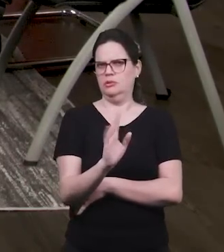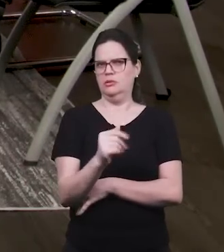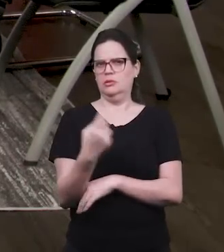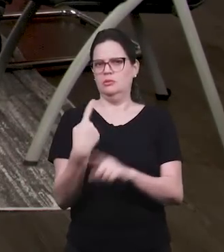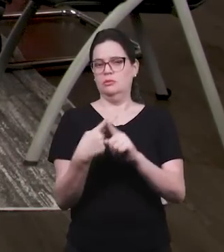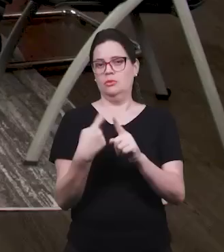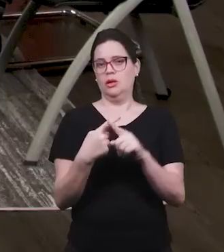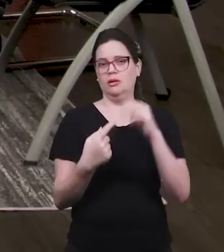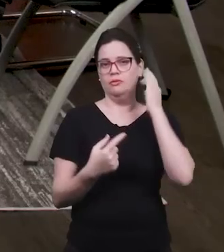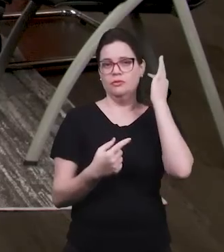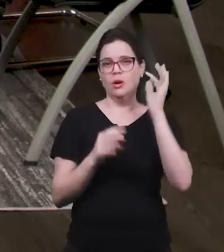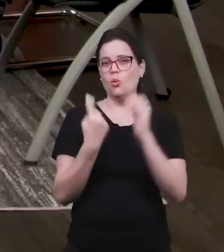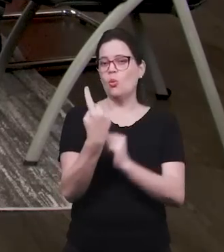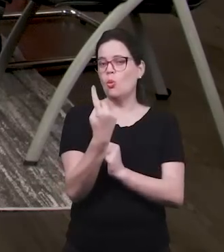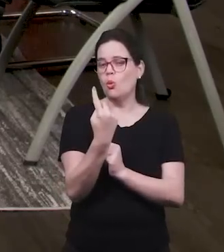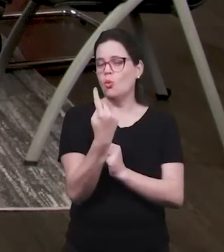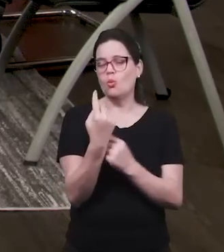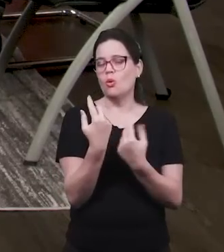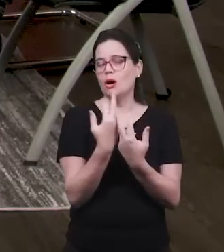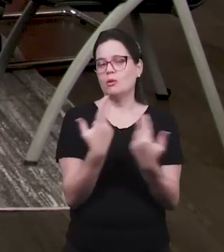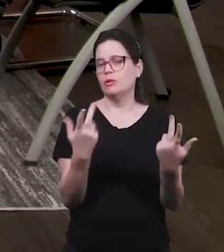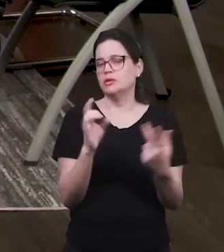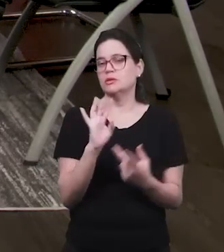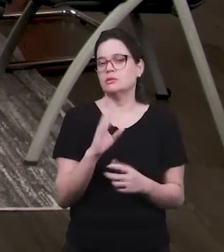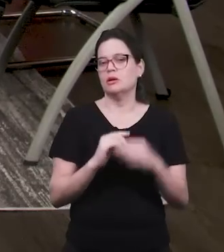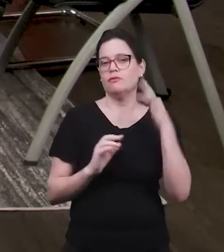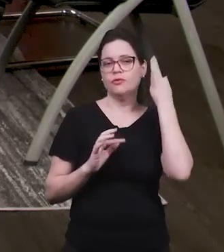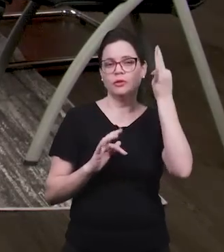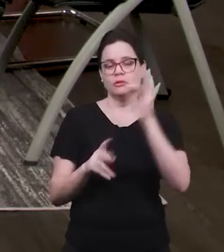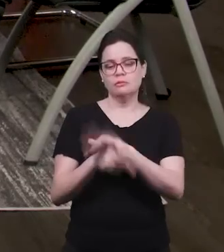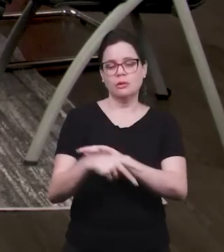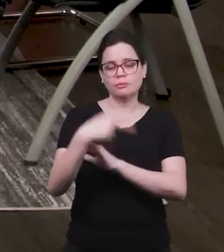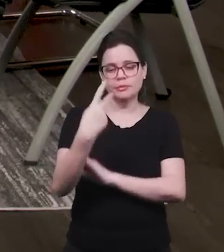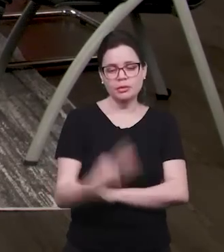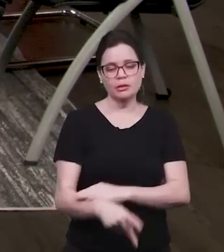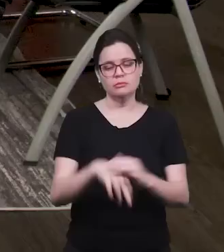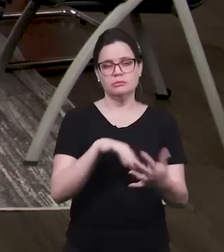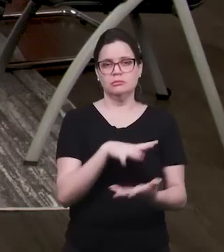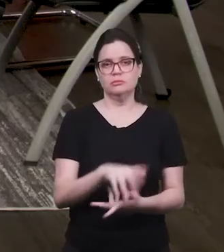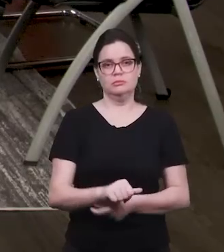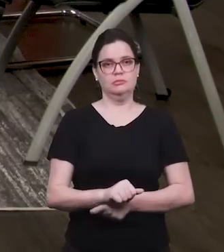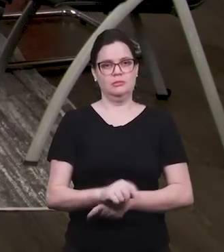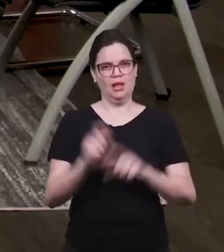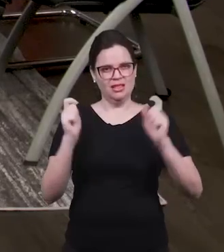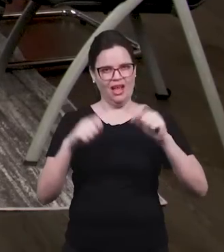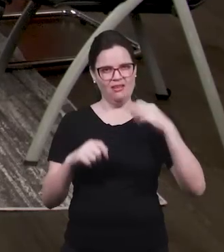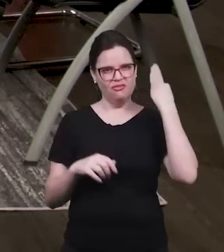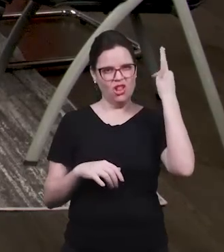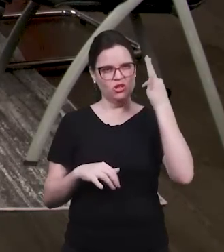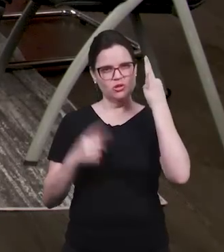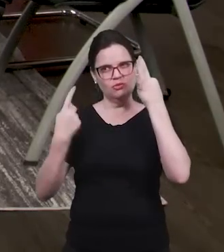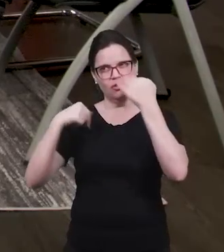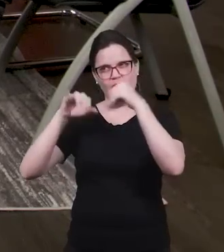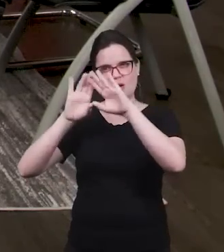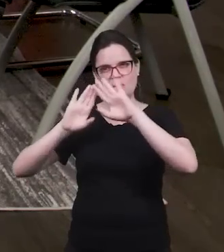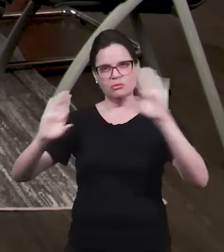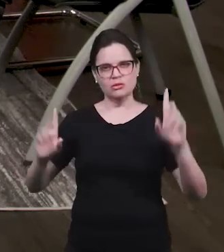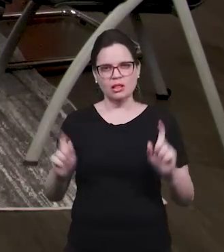filosofia não é parte da eternidade. Filosofia é do homem. É necessária a